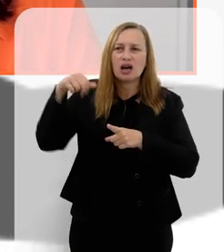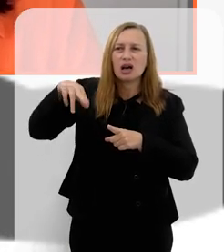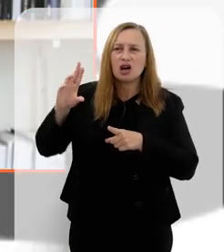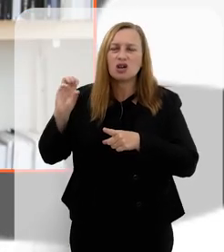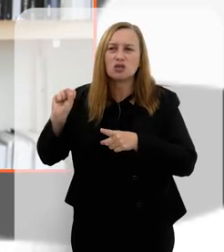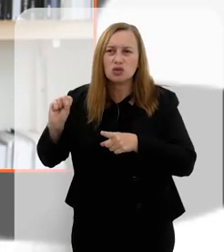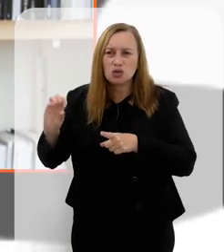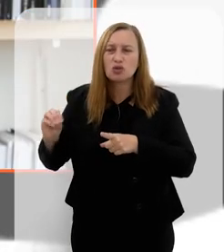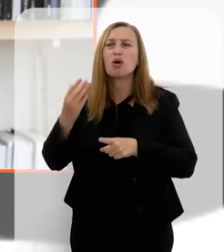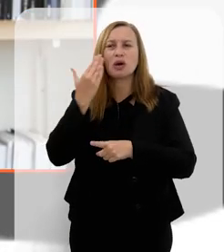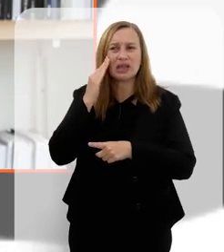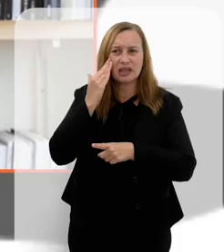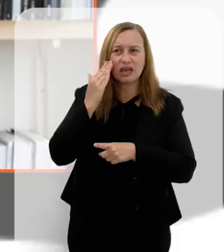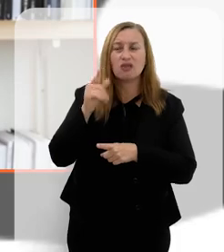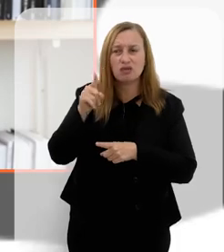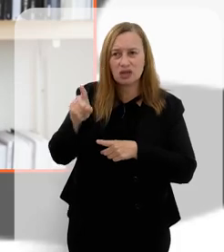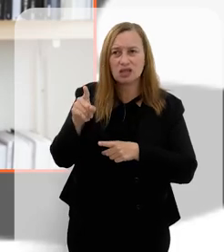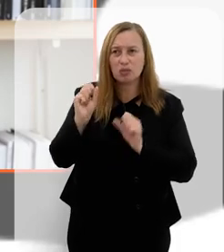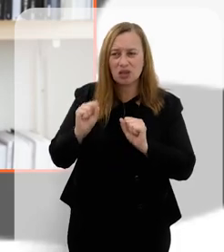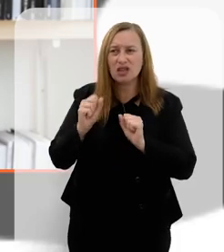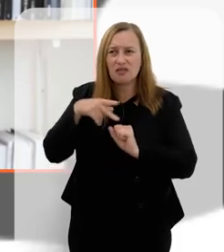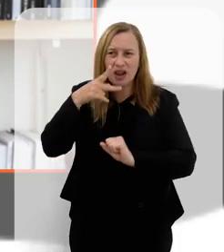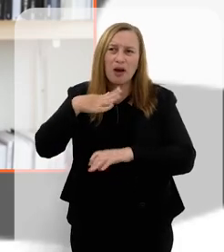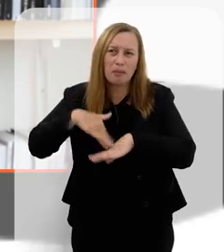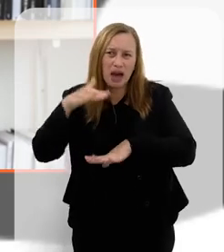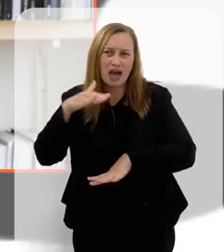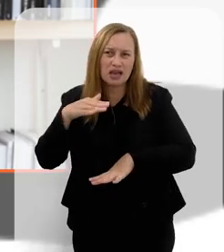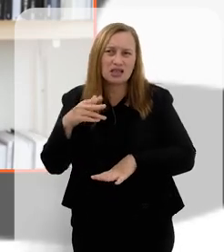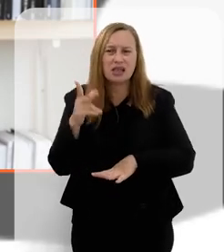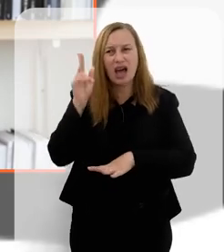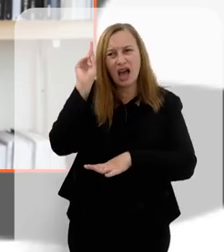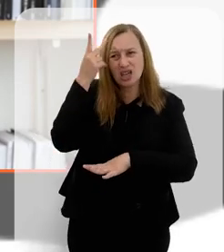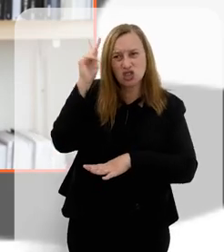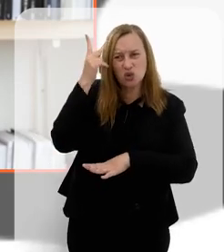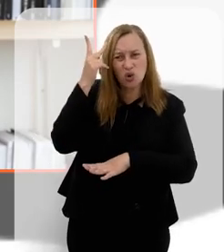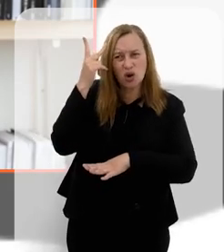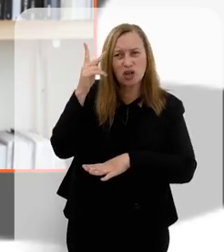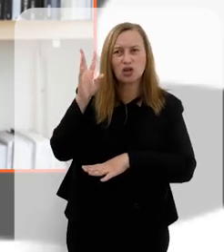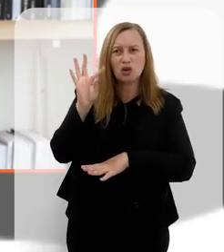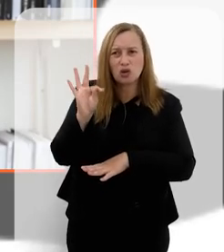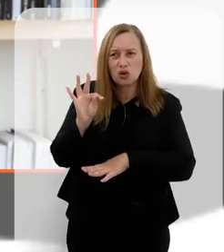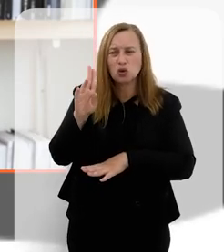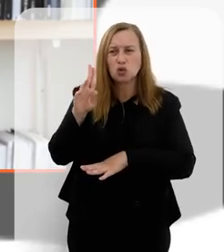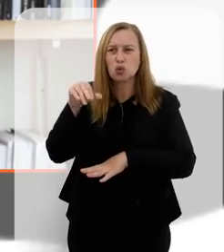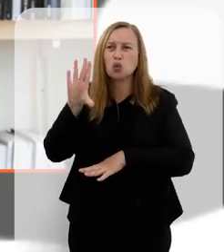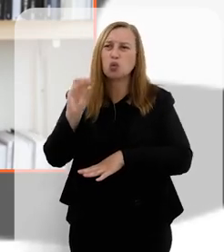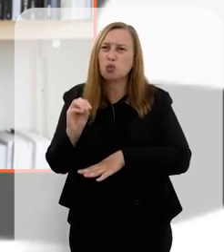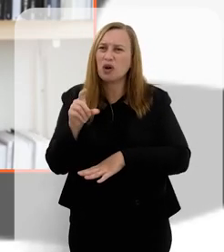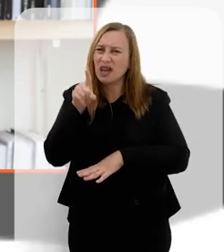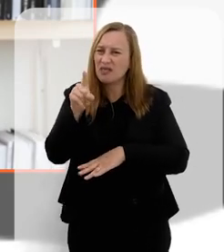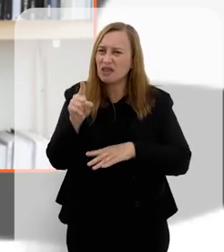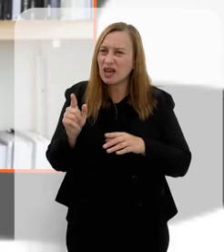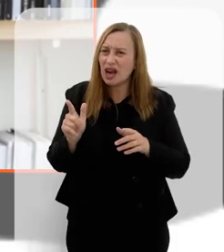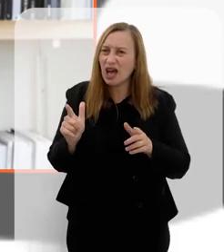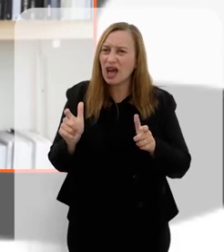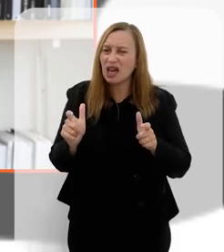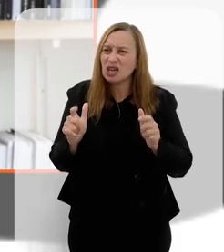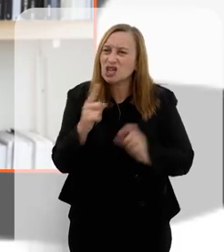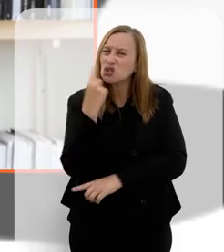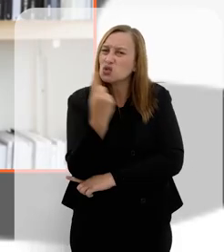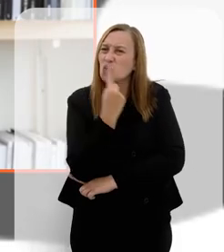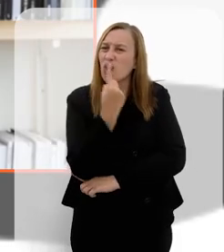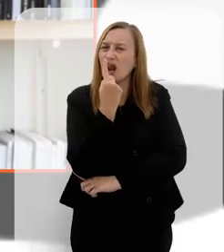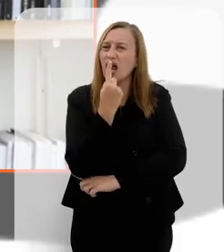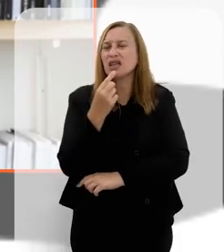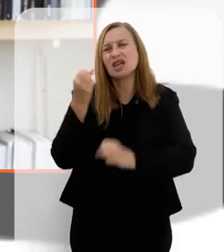dinâmica. Você explica um pouquinho mais, porque você que é entrevistada, a história do tubo, quer dizer, porque ele fica ali confinado. Explica